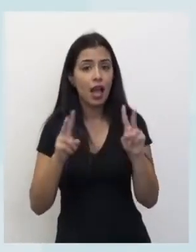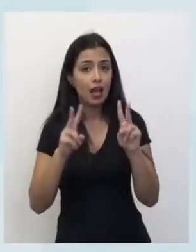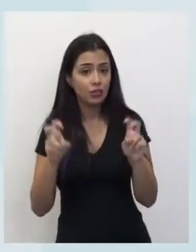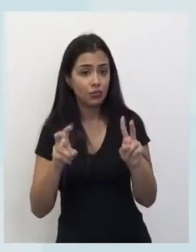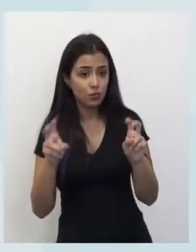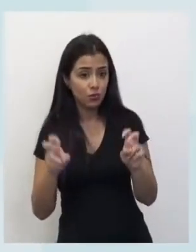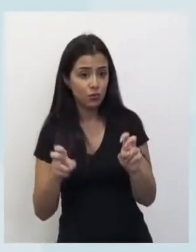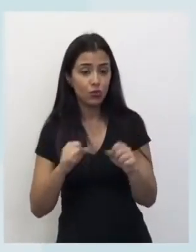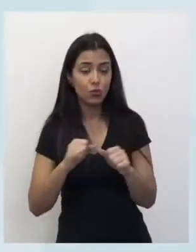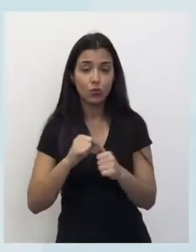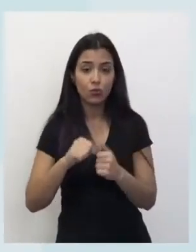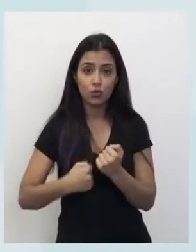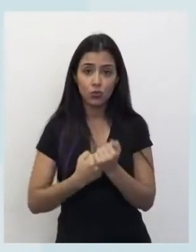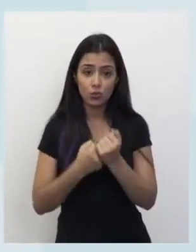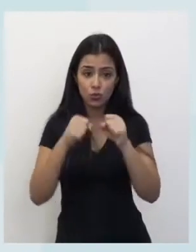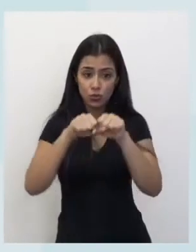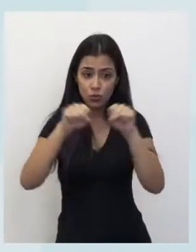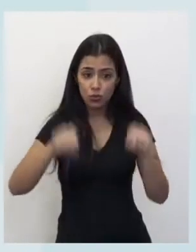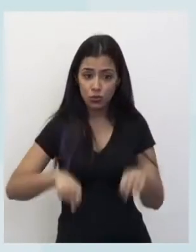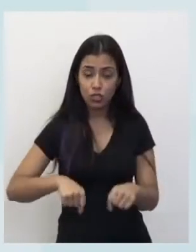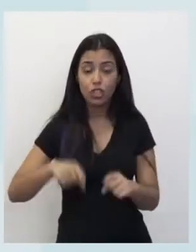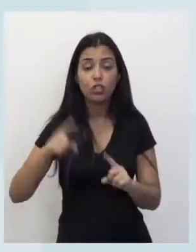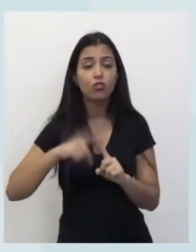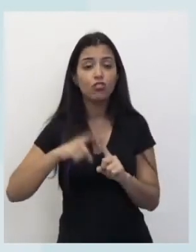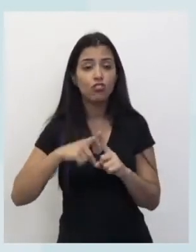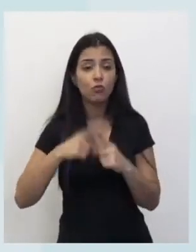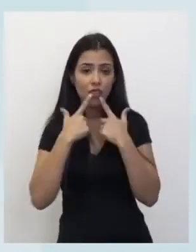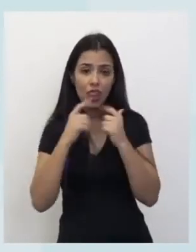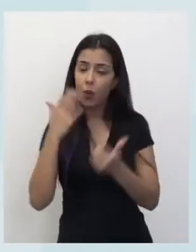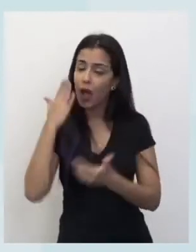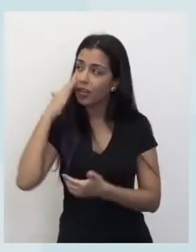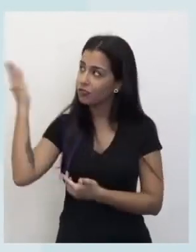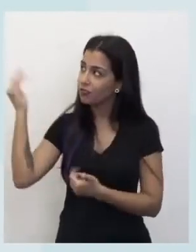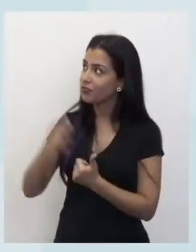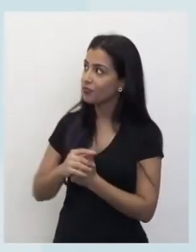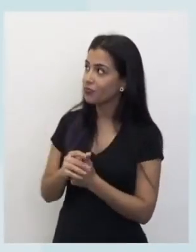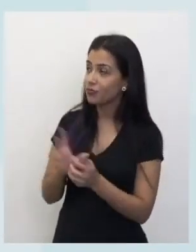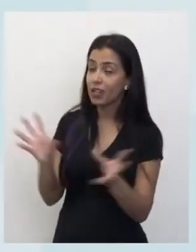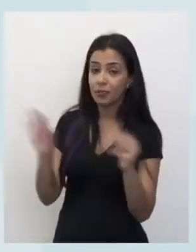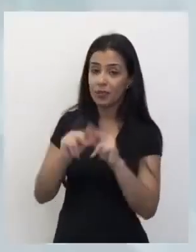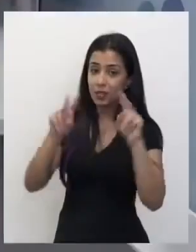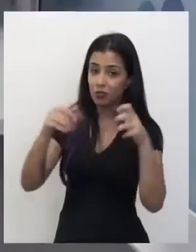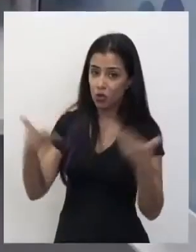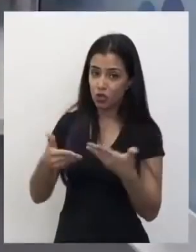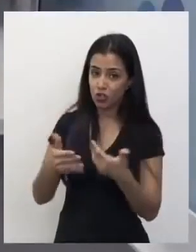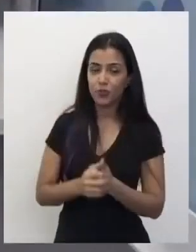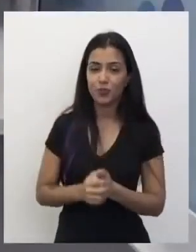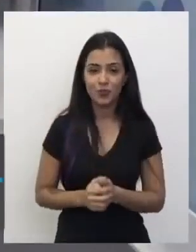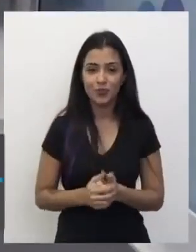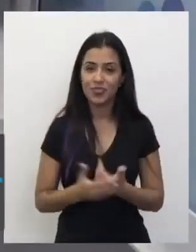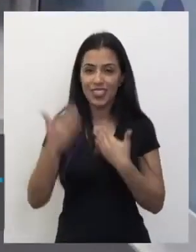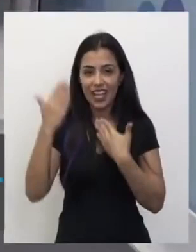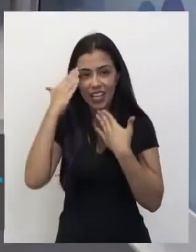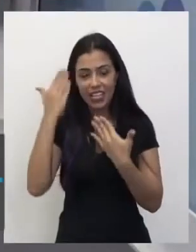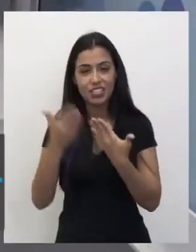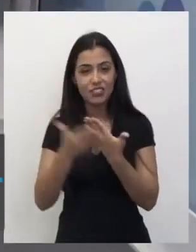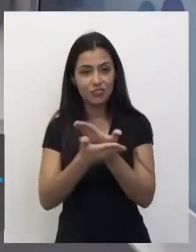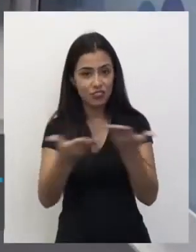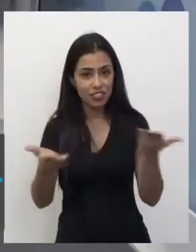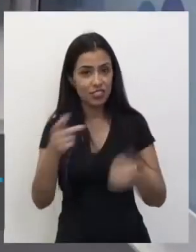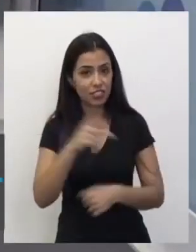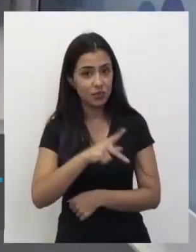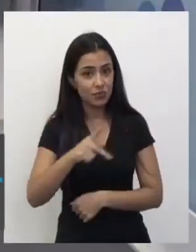Vimos o suporte, que é onde é produzido, e o tipo de linguagem que vai de acordo com o nosso público-alvo. Agradeço a vocês,